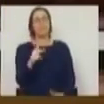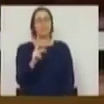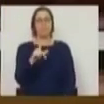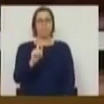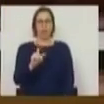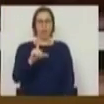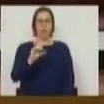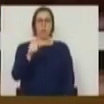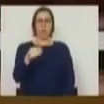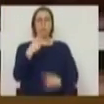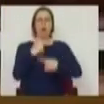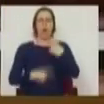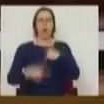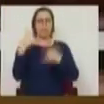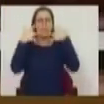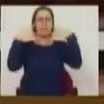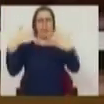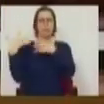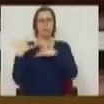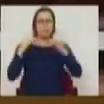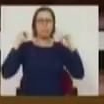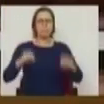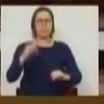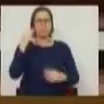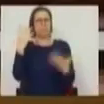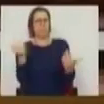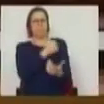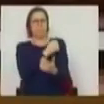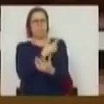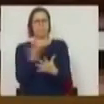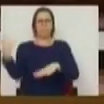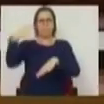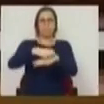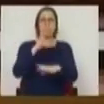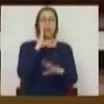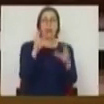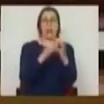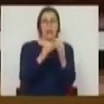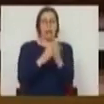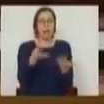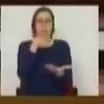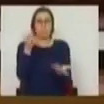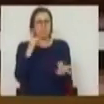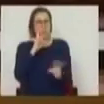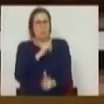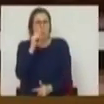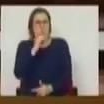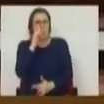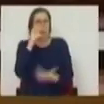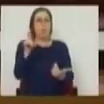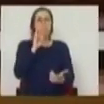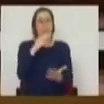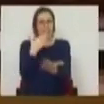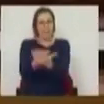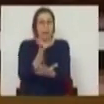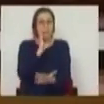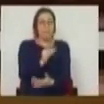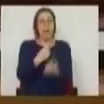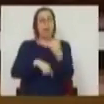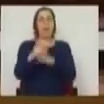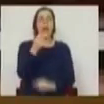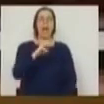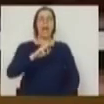Lobo. Denunciemos a irresponsabilidade de uma aventura imobiliária em que a Caixa entrou sem justificação ou garantias.